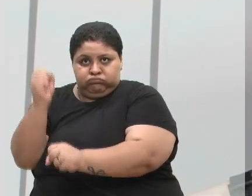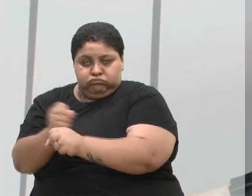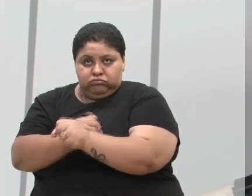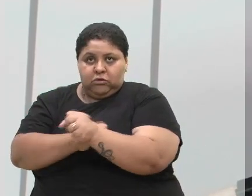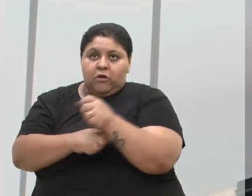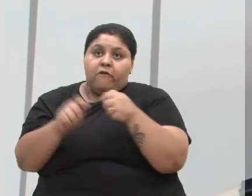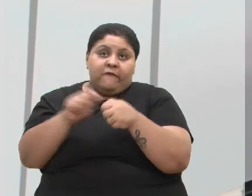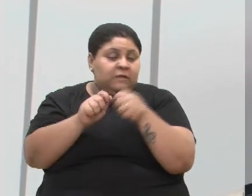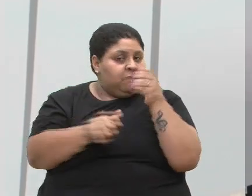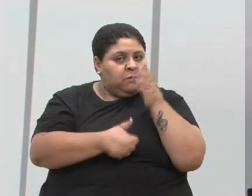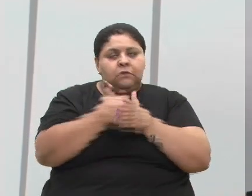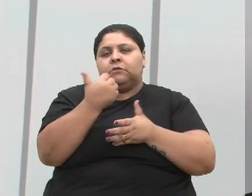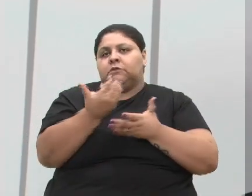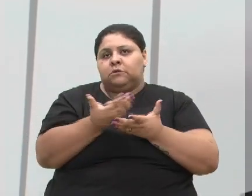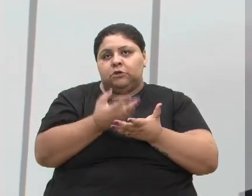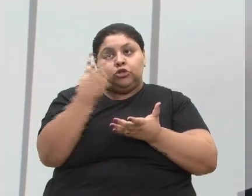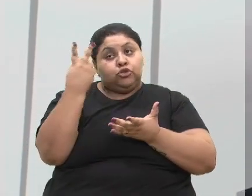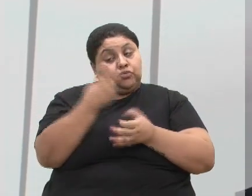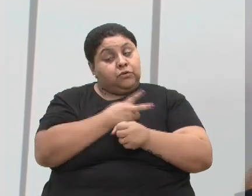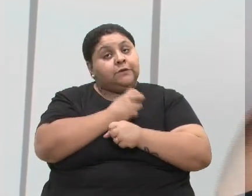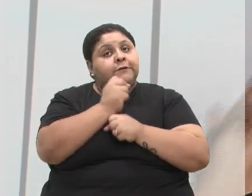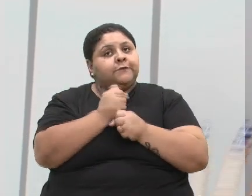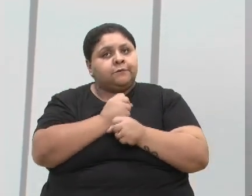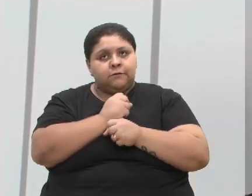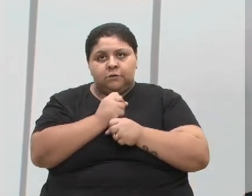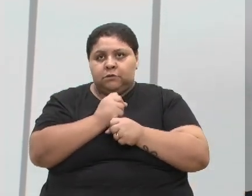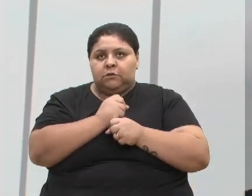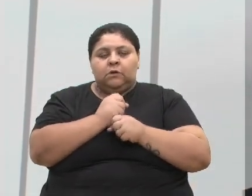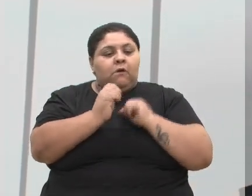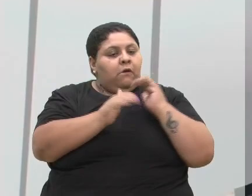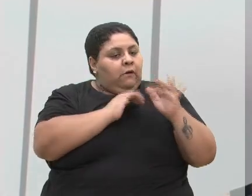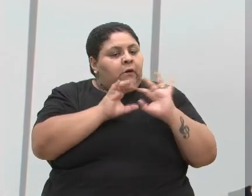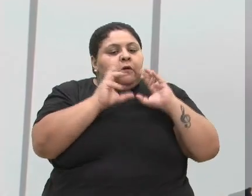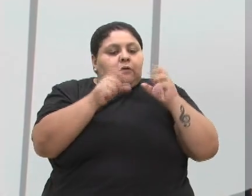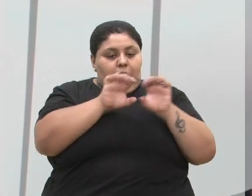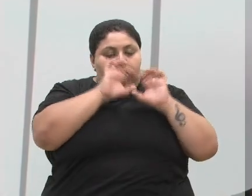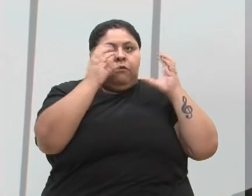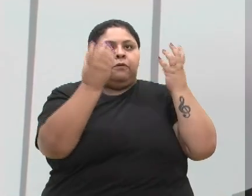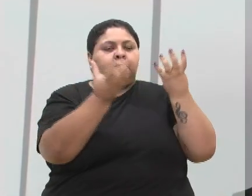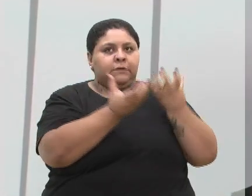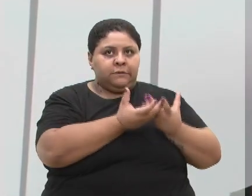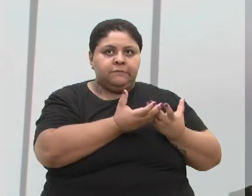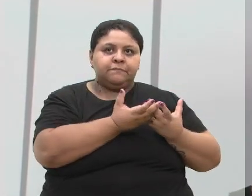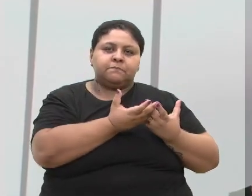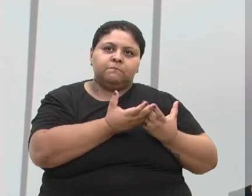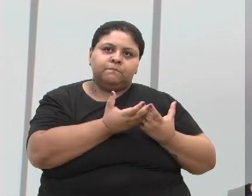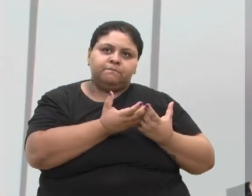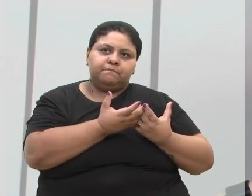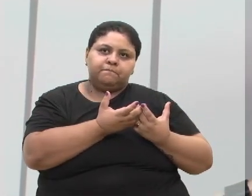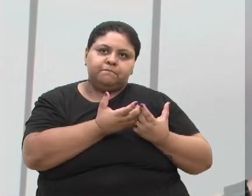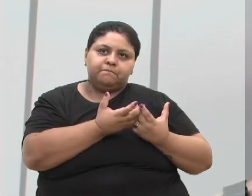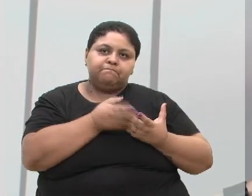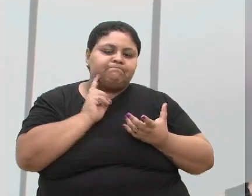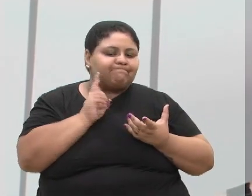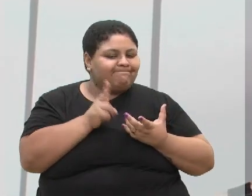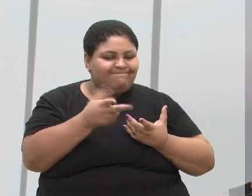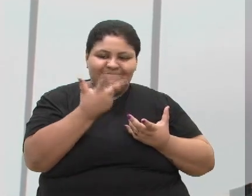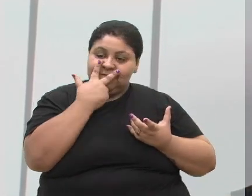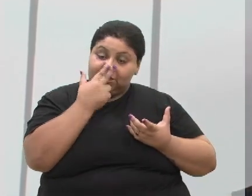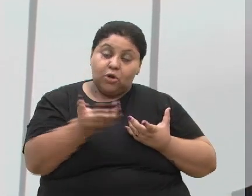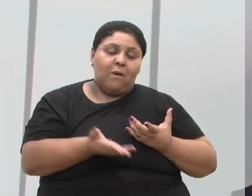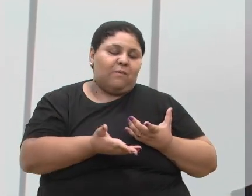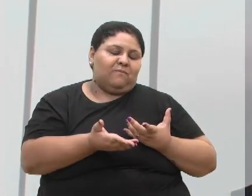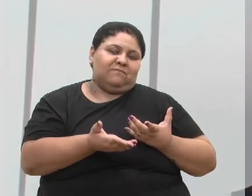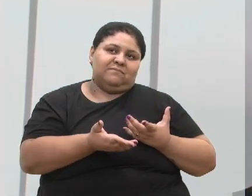a escola, afinal de sair 2 anos, mover toda a comunidade, enfim, continua na mesma